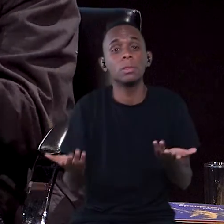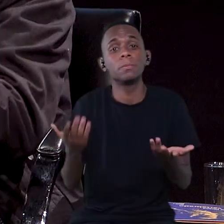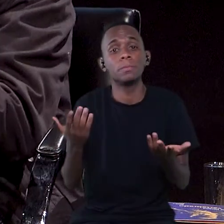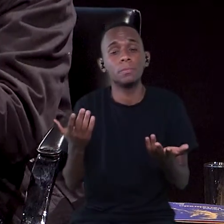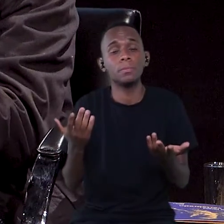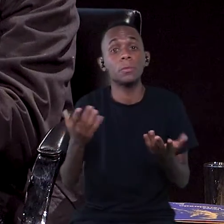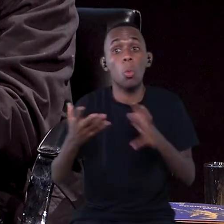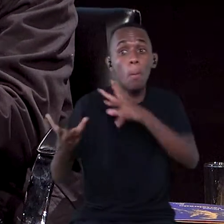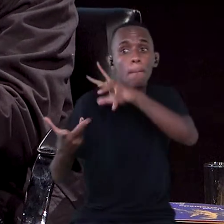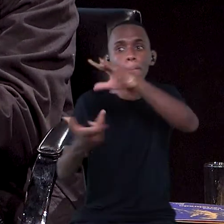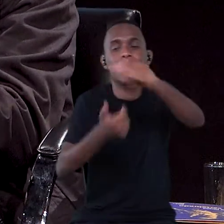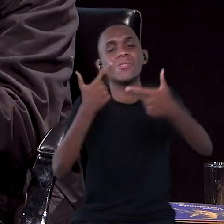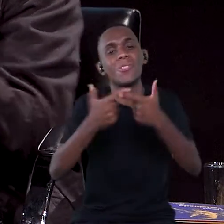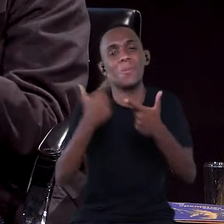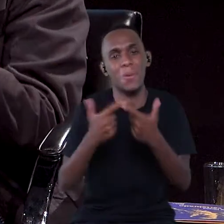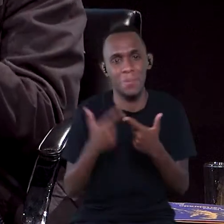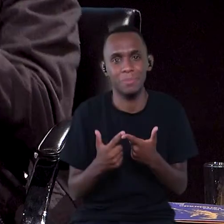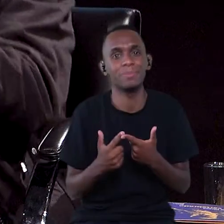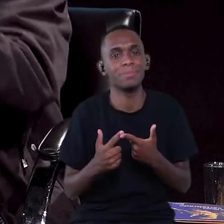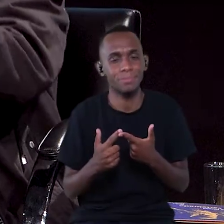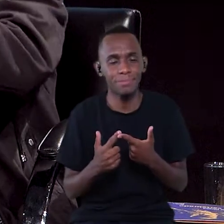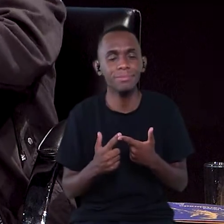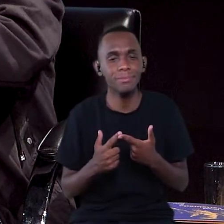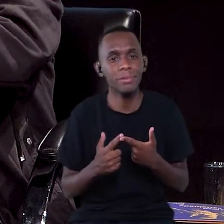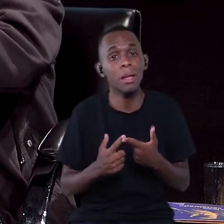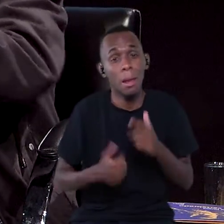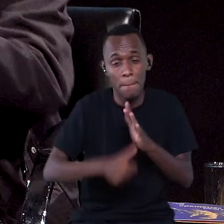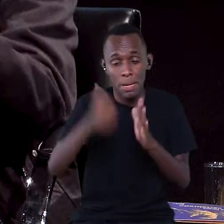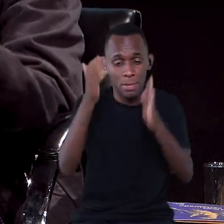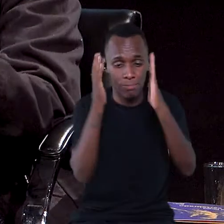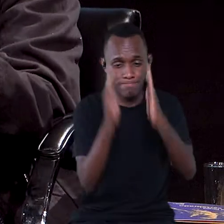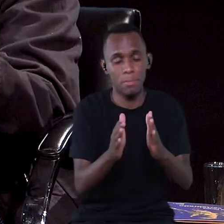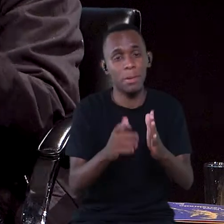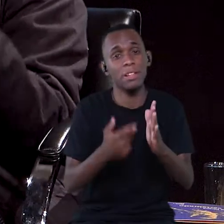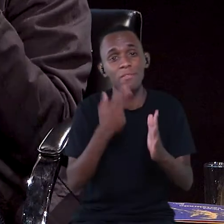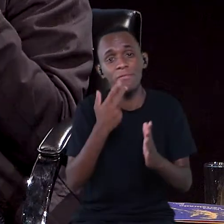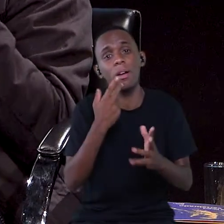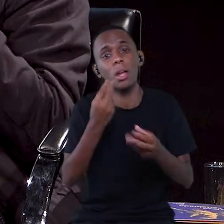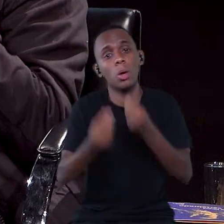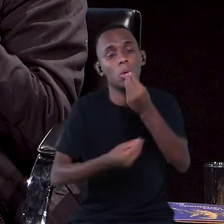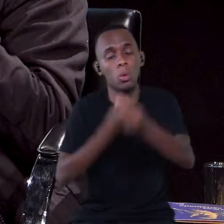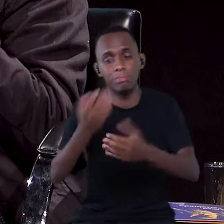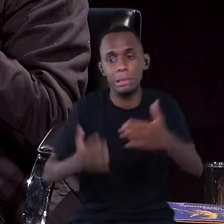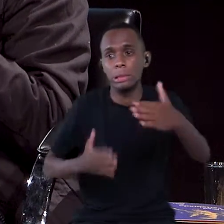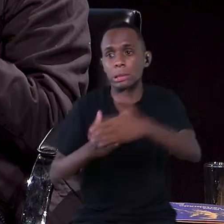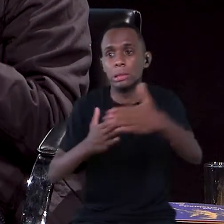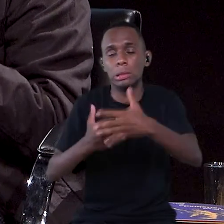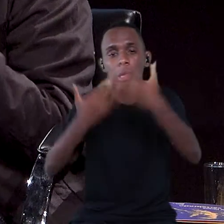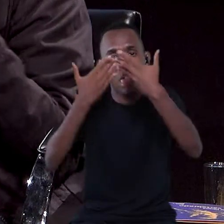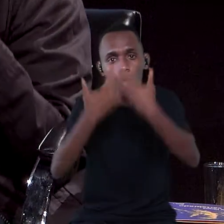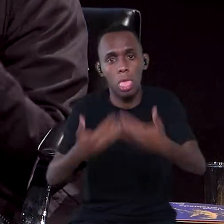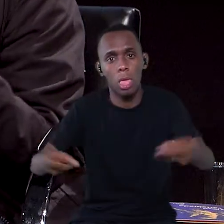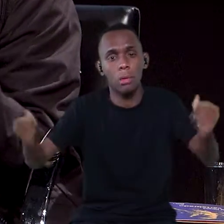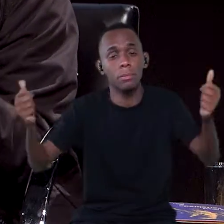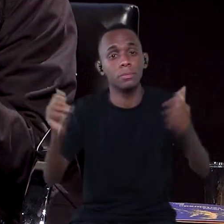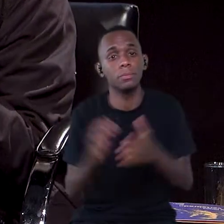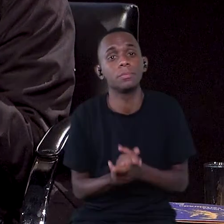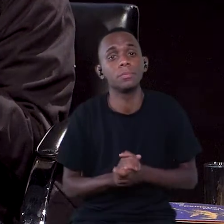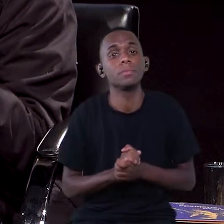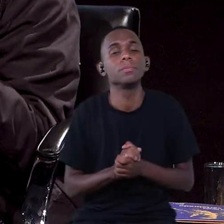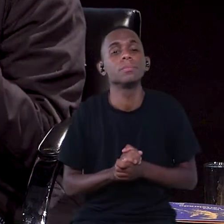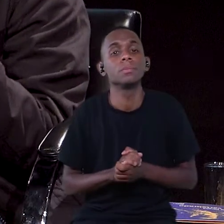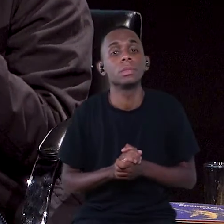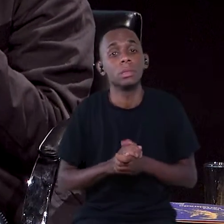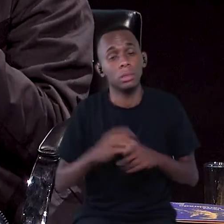colapso, mas é o mundo que está em colapso. Então, a primeira parte do livro fala dessa destruição das fronteiras. Uma segunda parte é